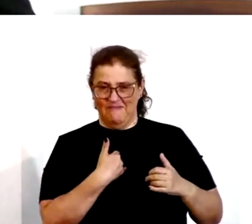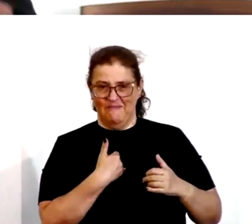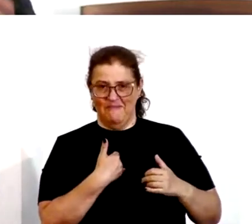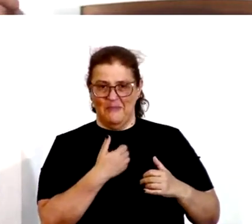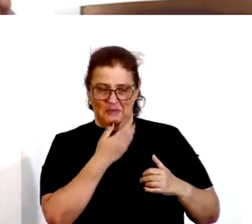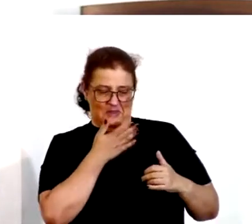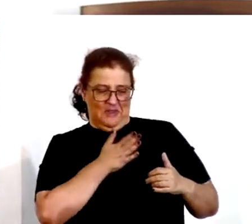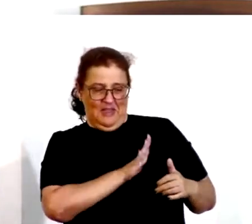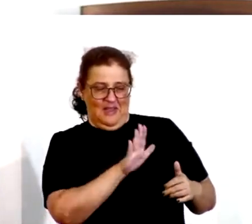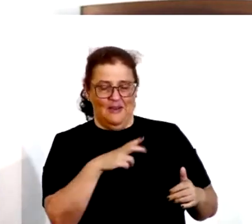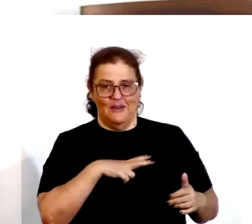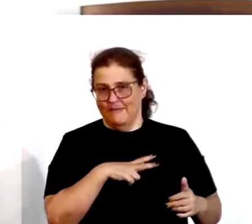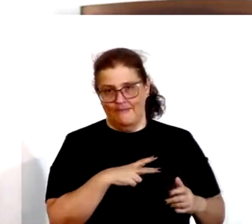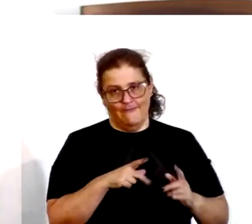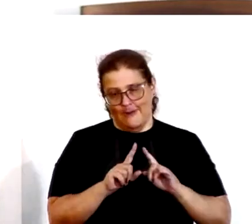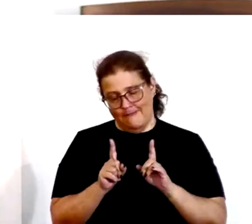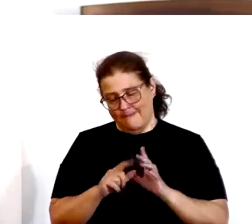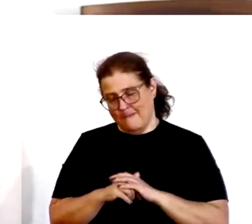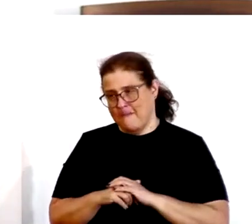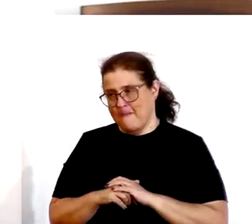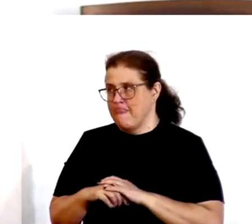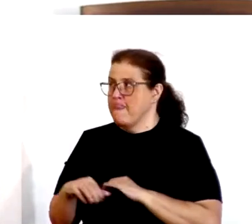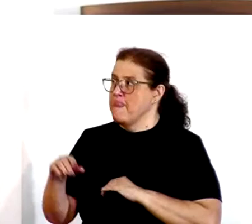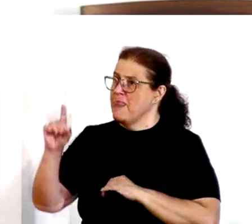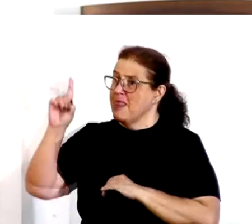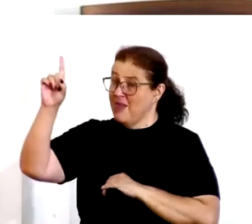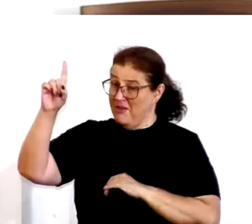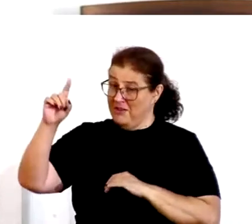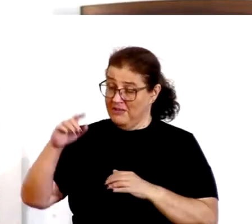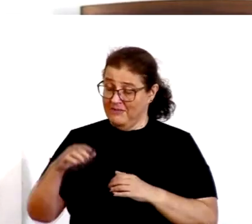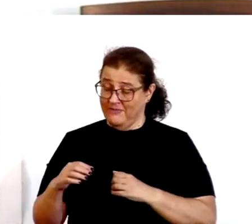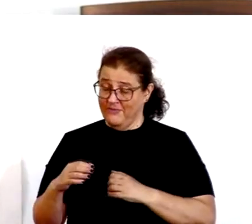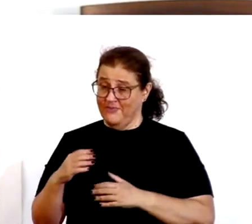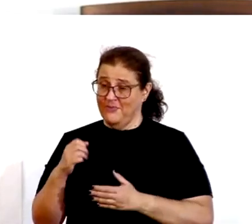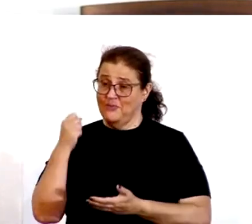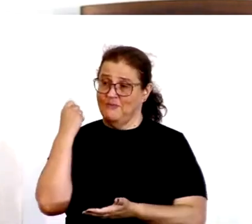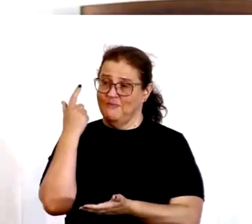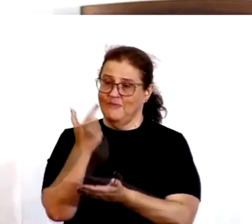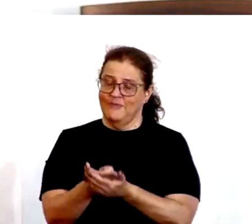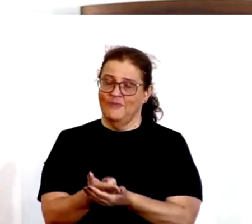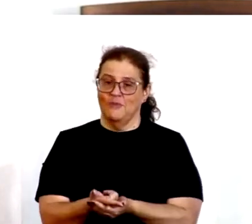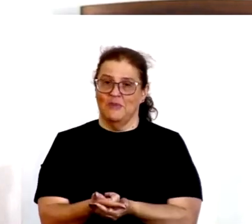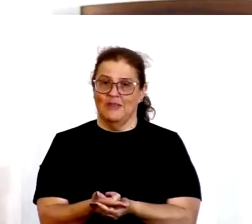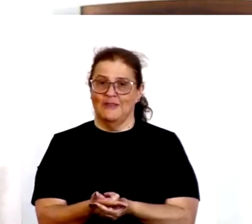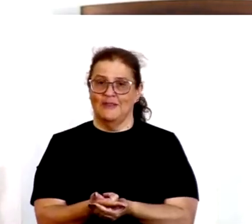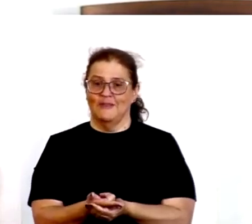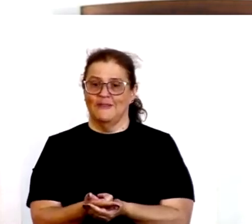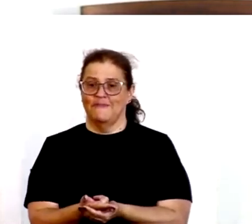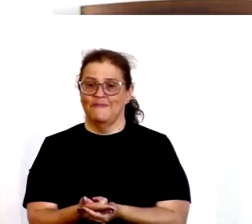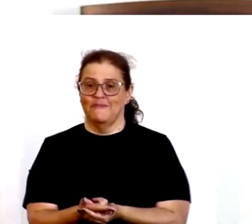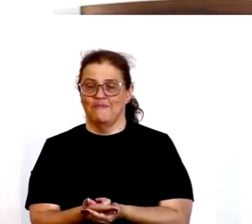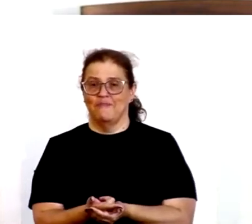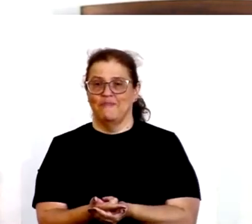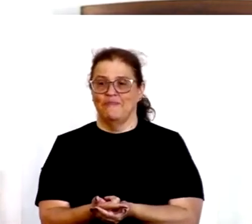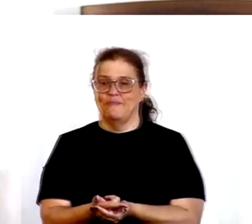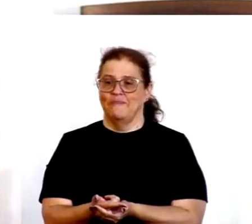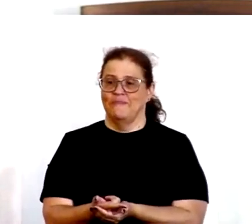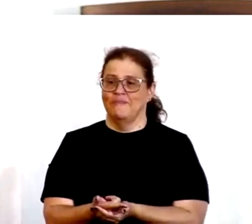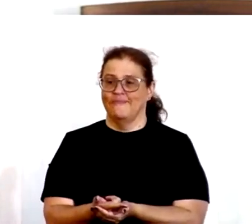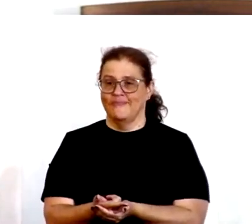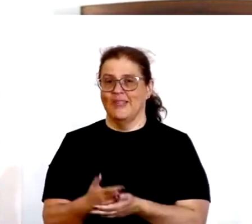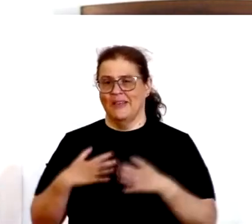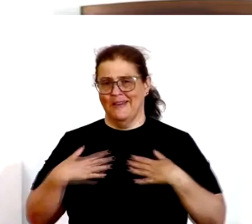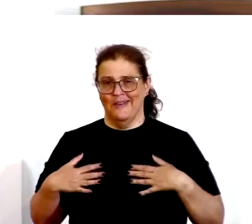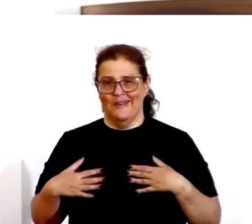nós somos donos do nosso próprio corpo. Meu corpo, minha regra. Acho que